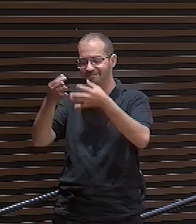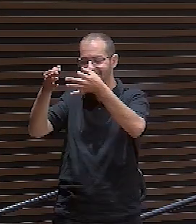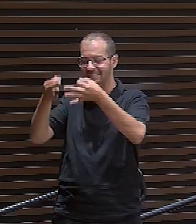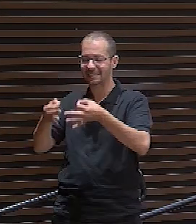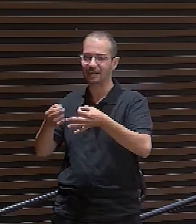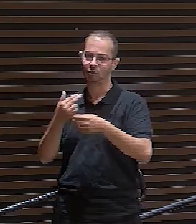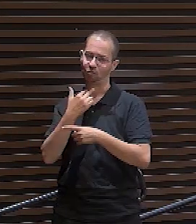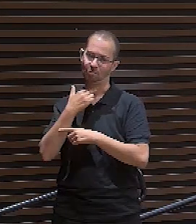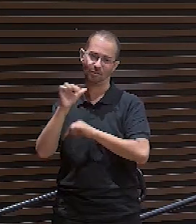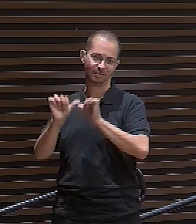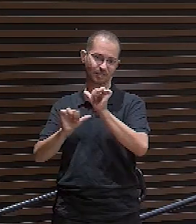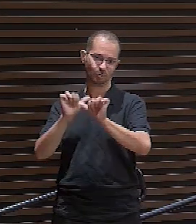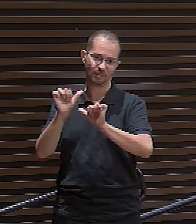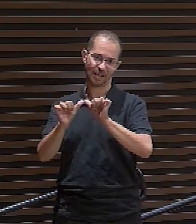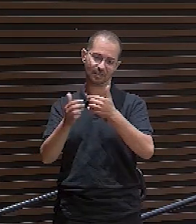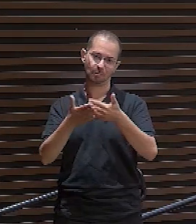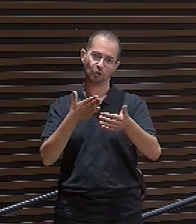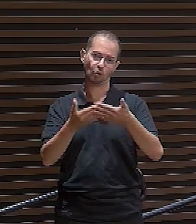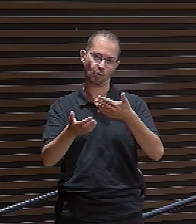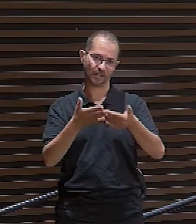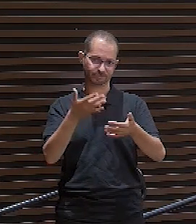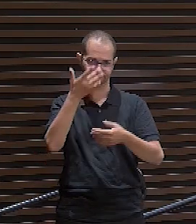por qualquer um.